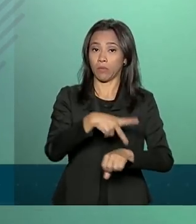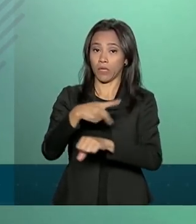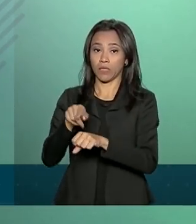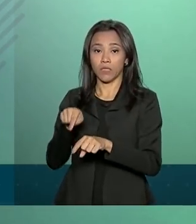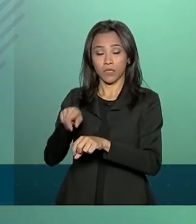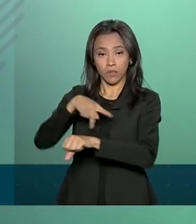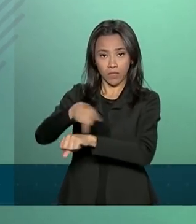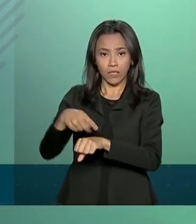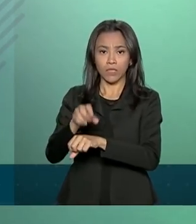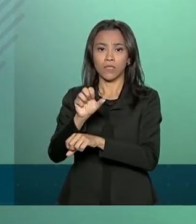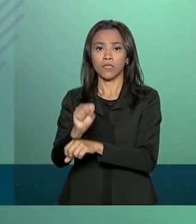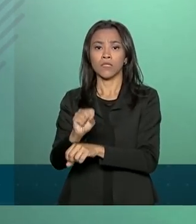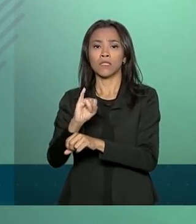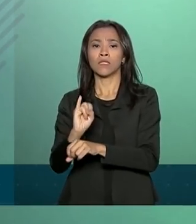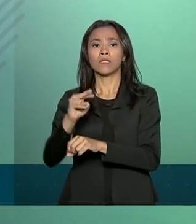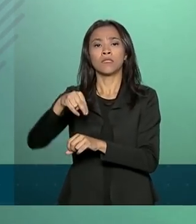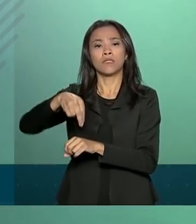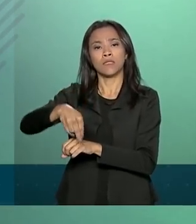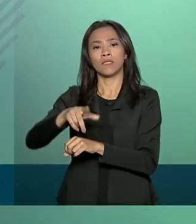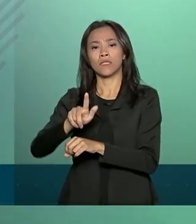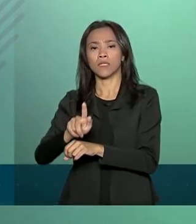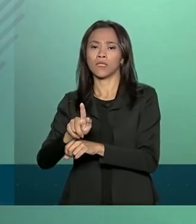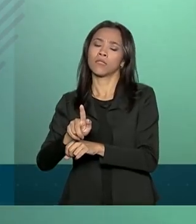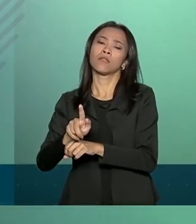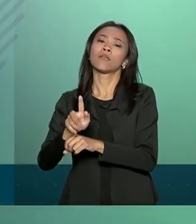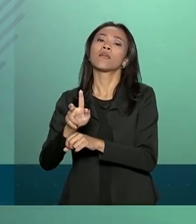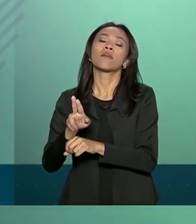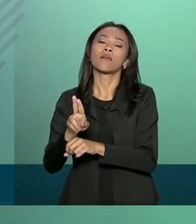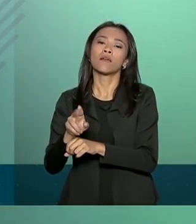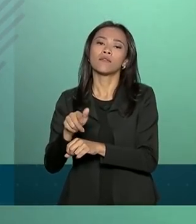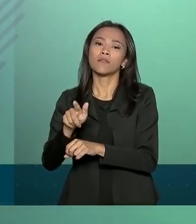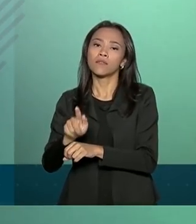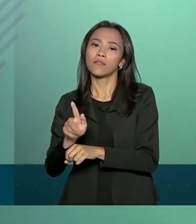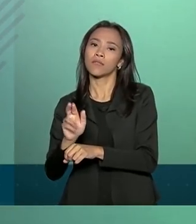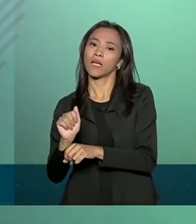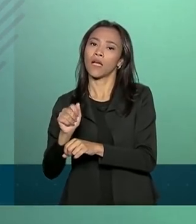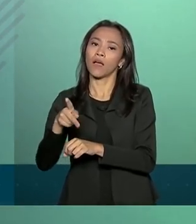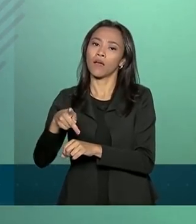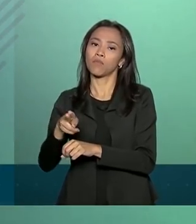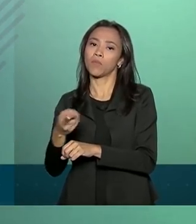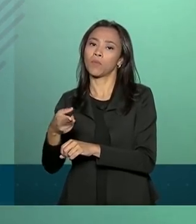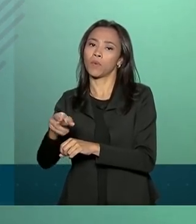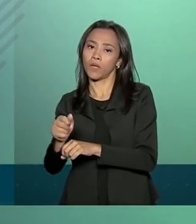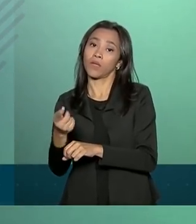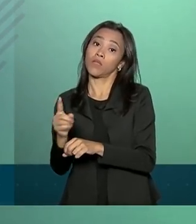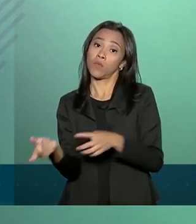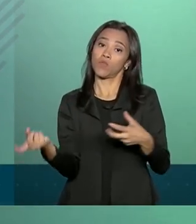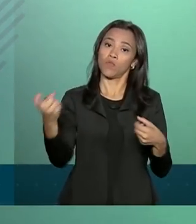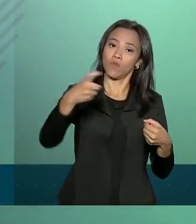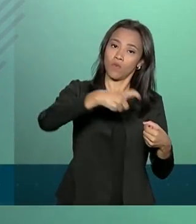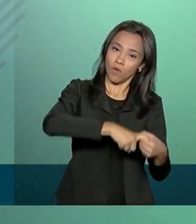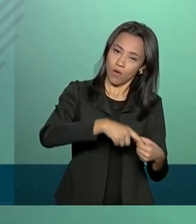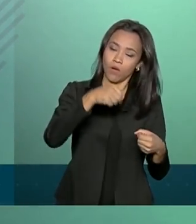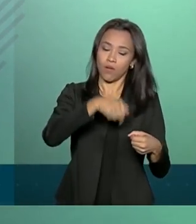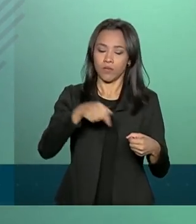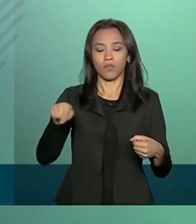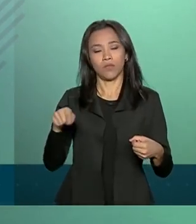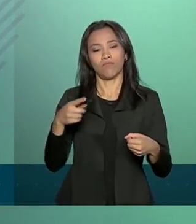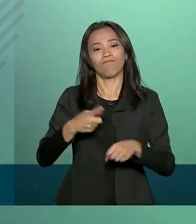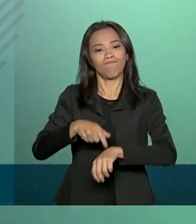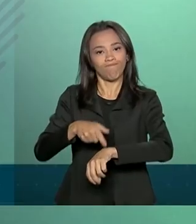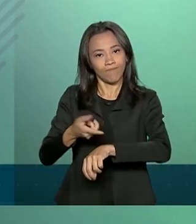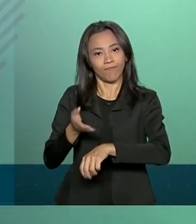e sim num finalmente às 18 horas nosso retorno com partida de osaka